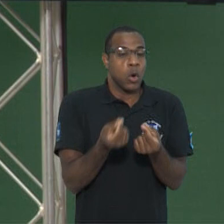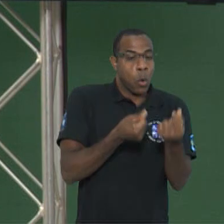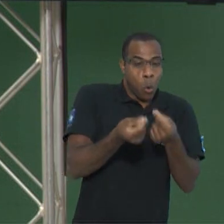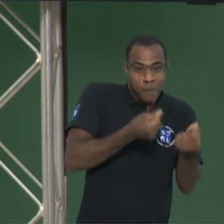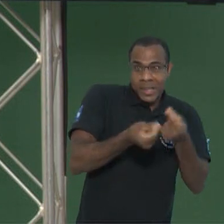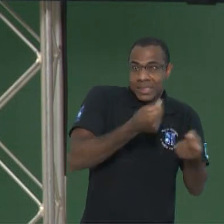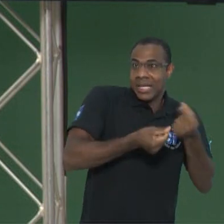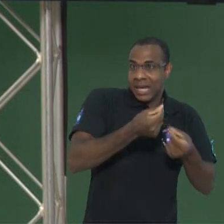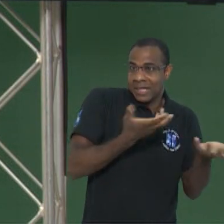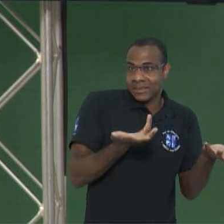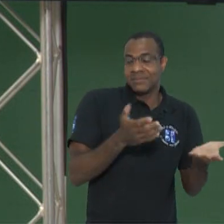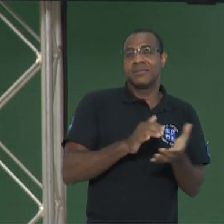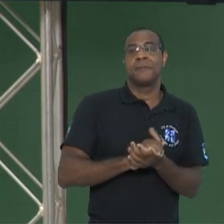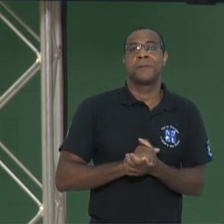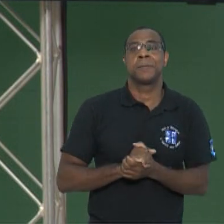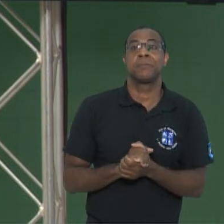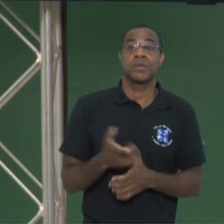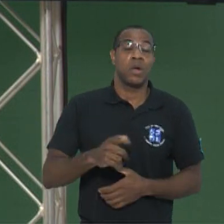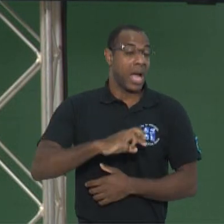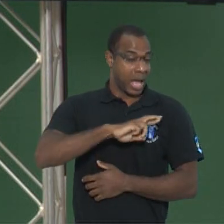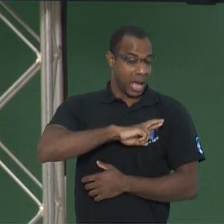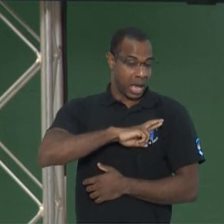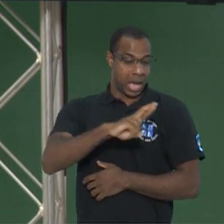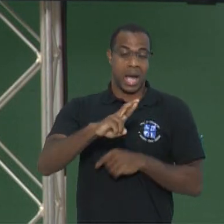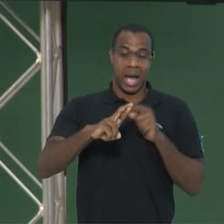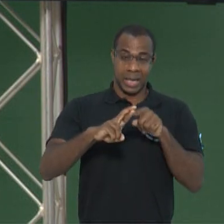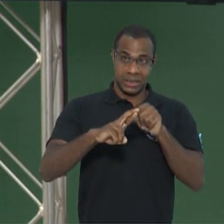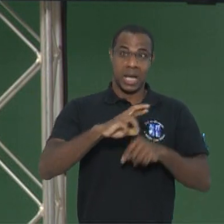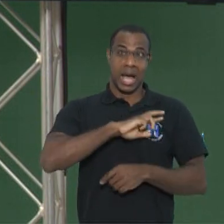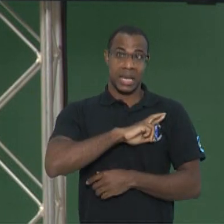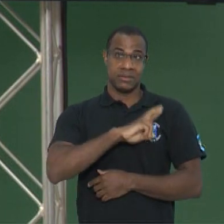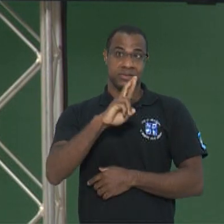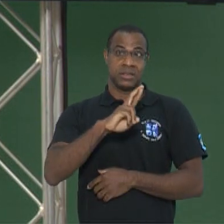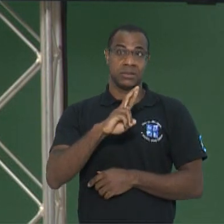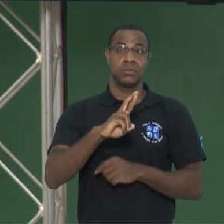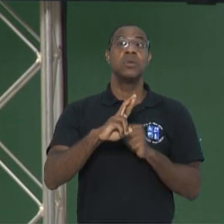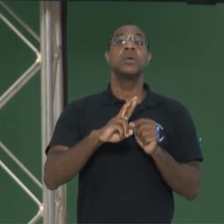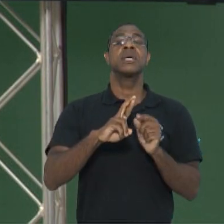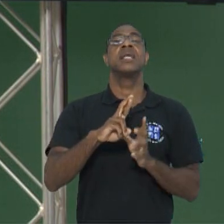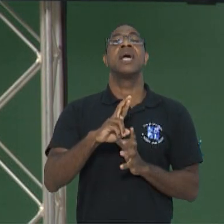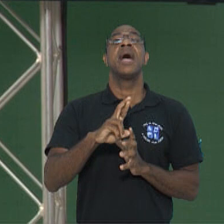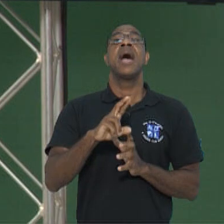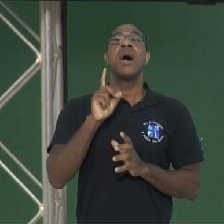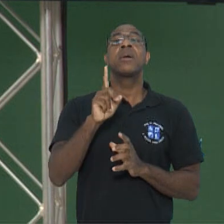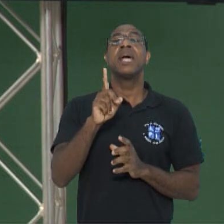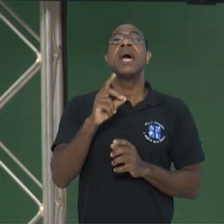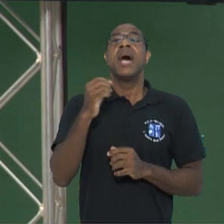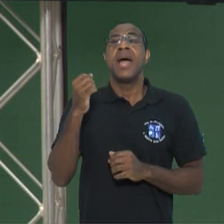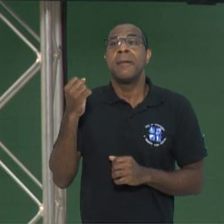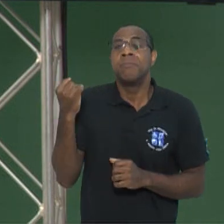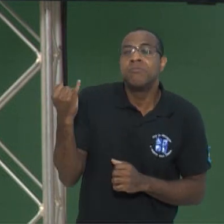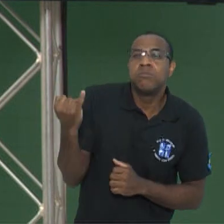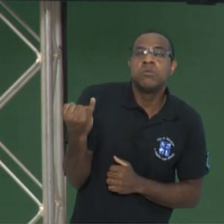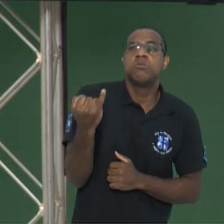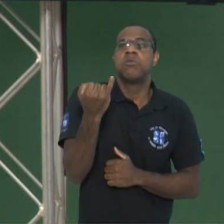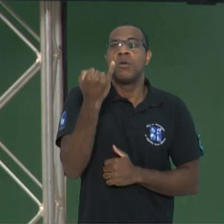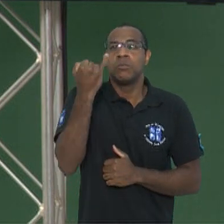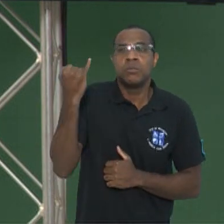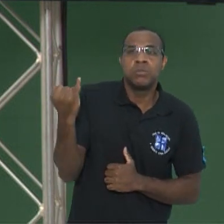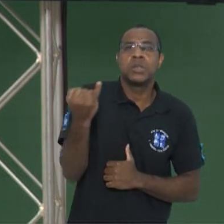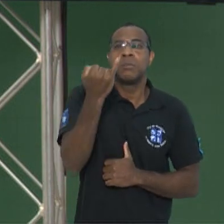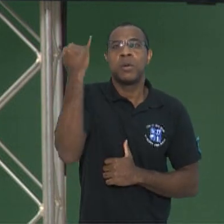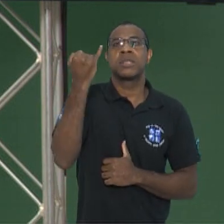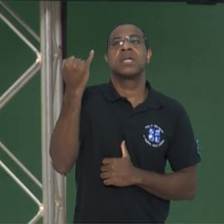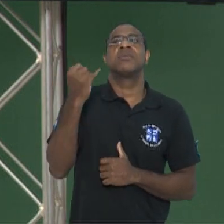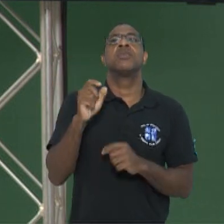essa divisão social? A religião, segundo os especialistas, foi fundamental para justificar